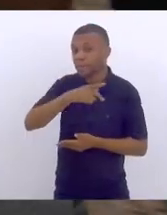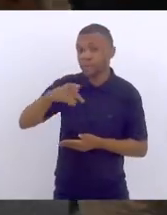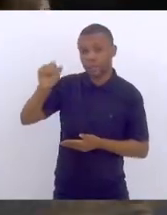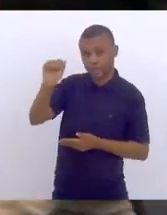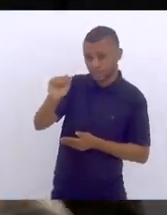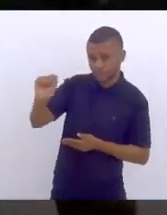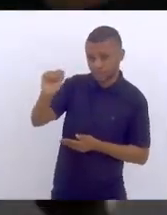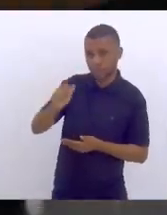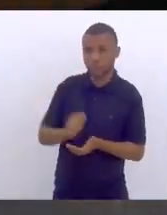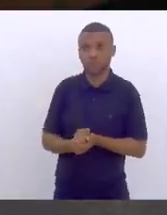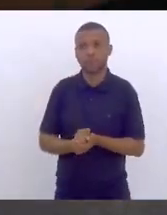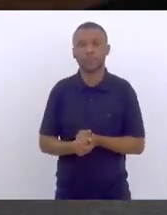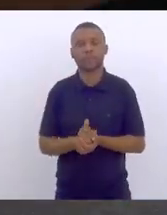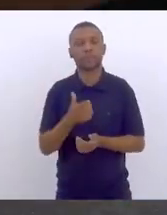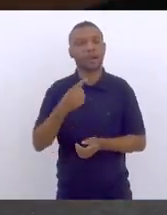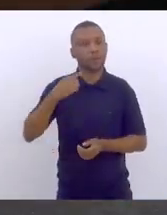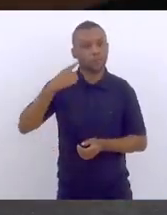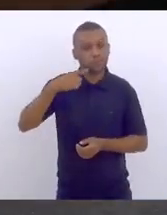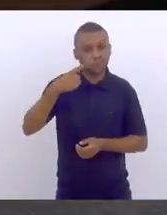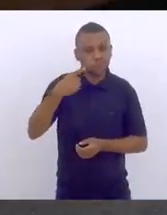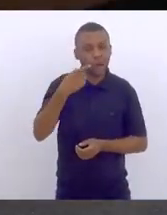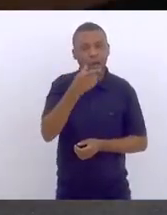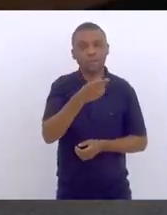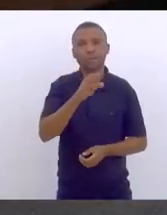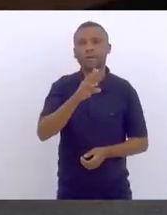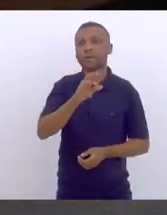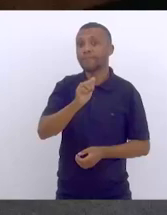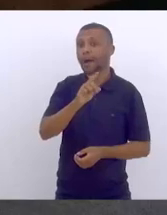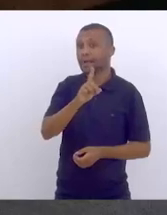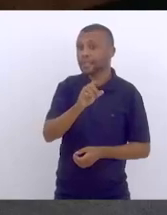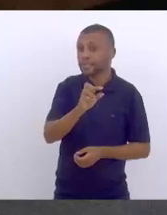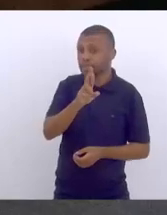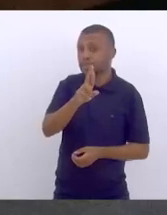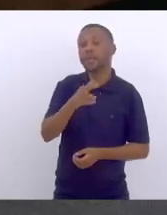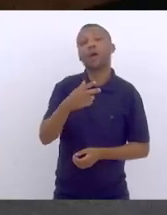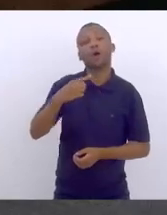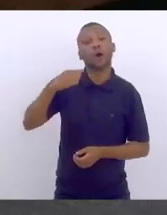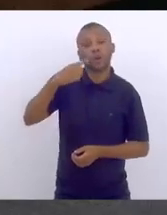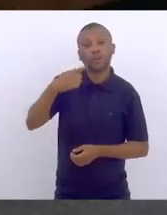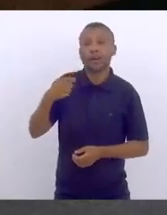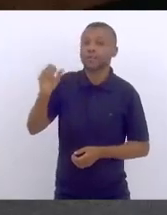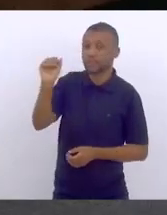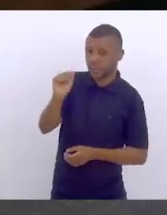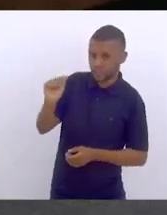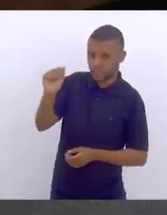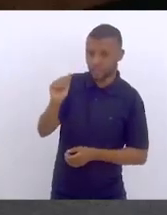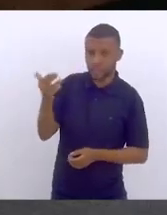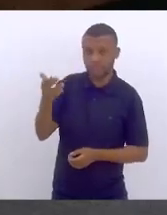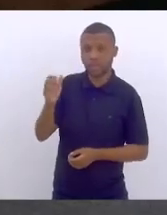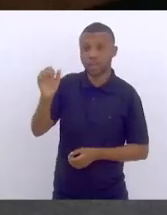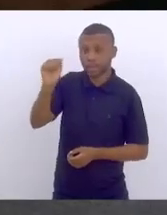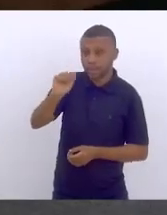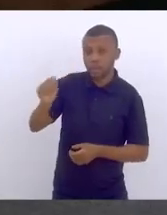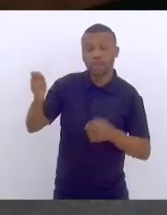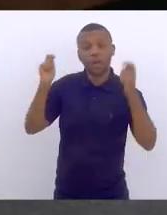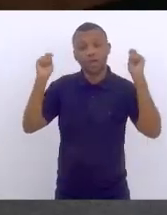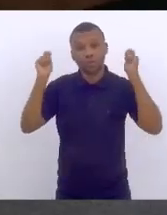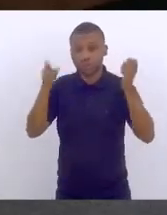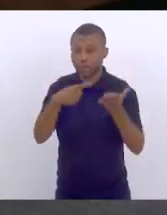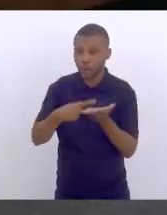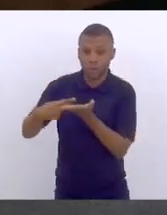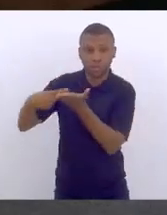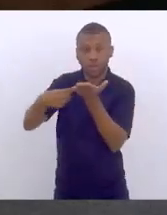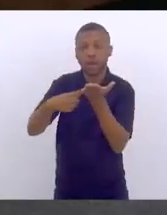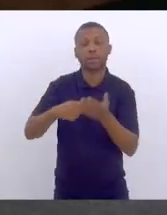Wadir Damus, que está aqui, que é o advogado da Anatorg, está aqui presente, e os deputados autores